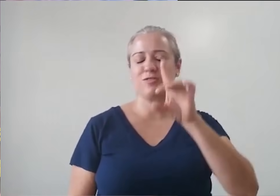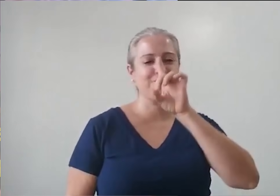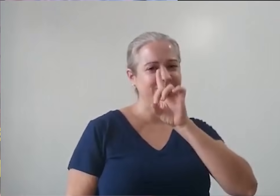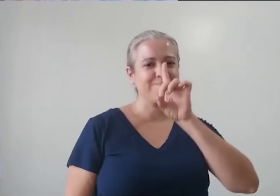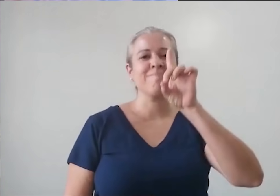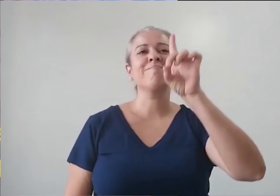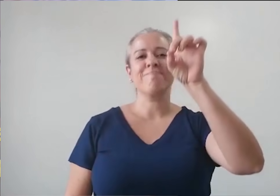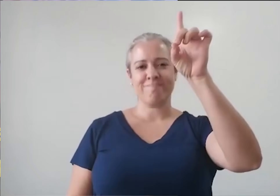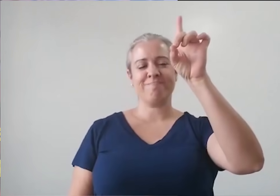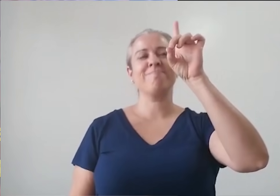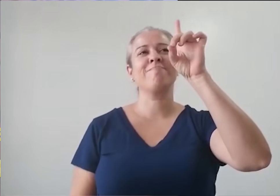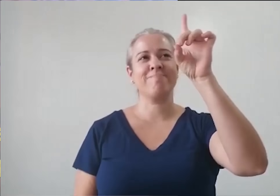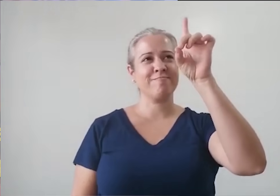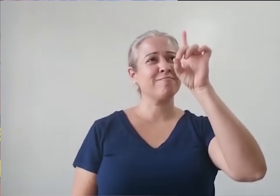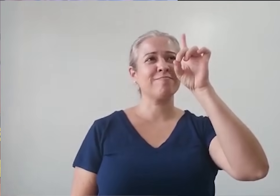confiar